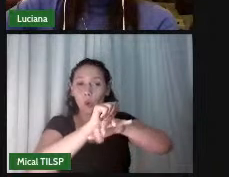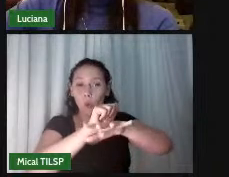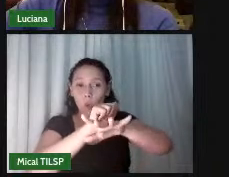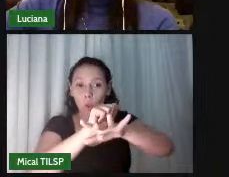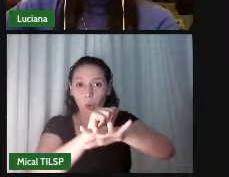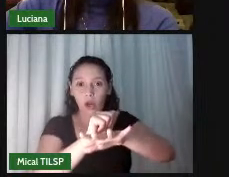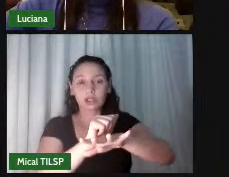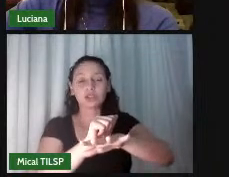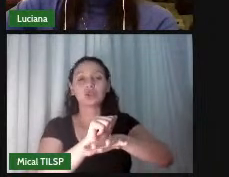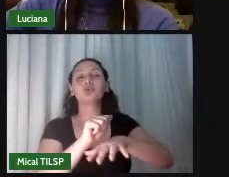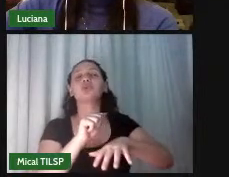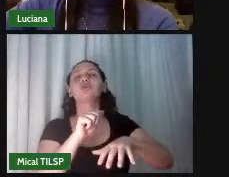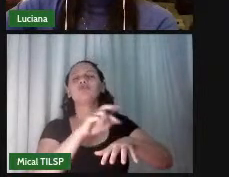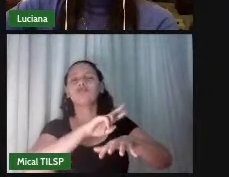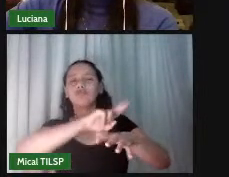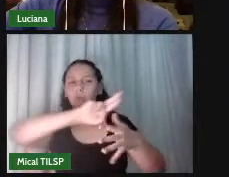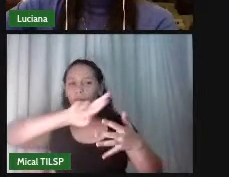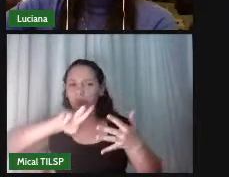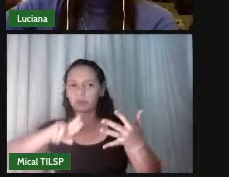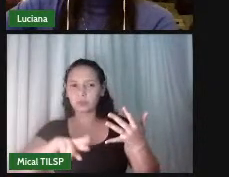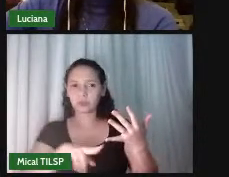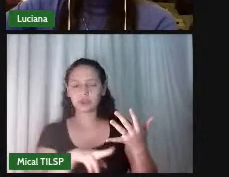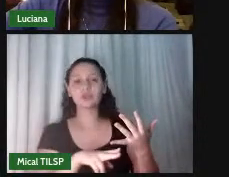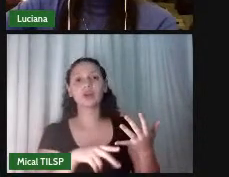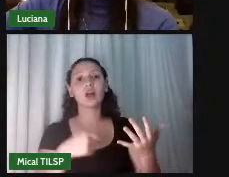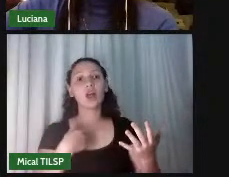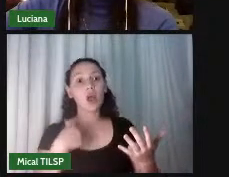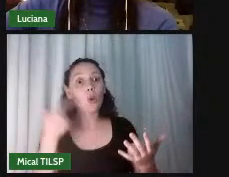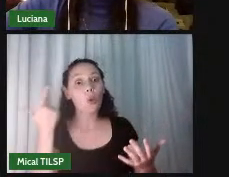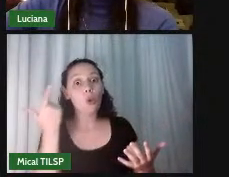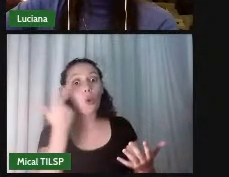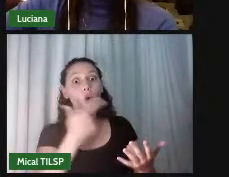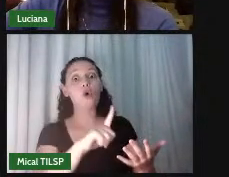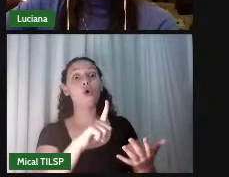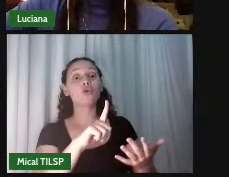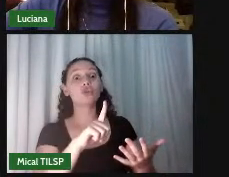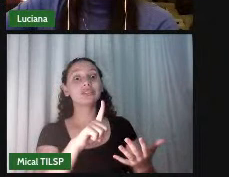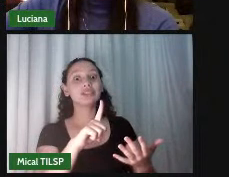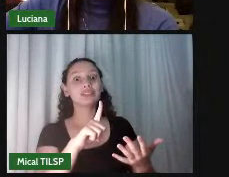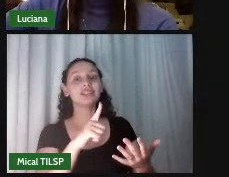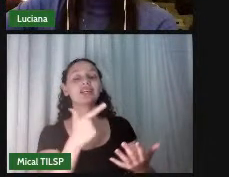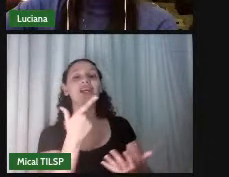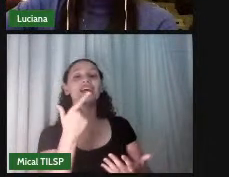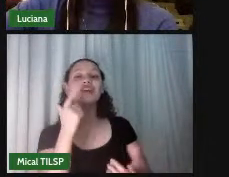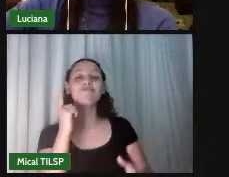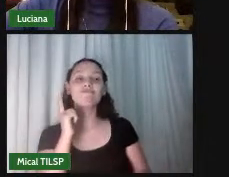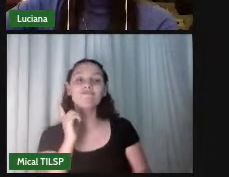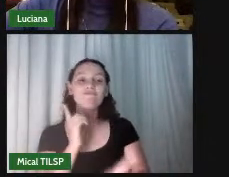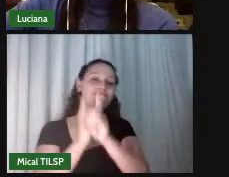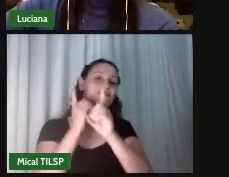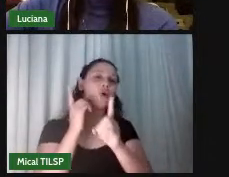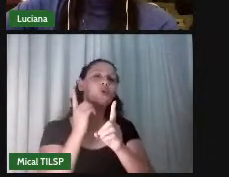E aí, eu consegui colorir, né? Fazer essa identificação